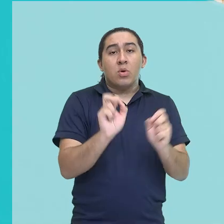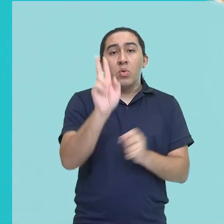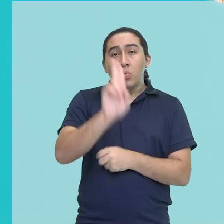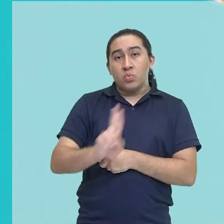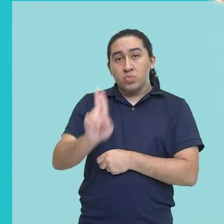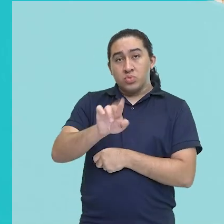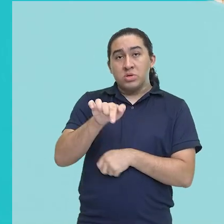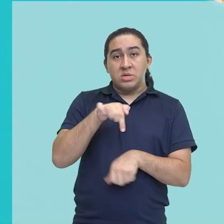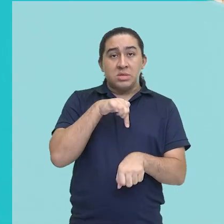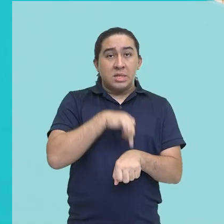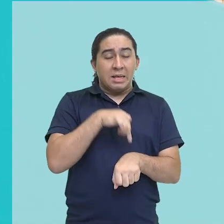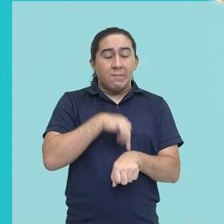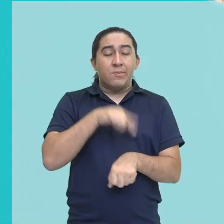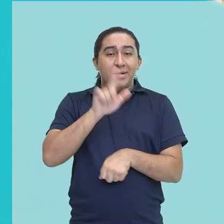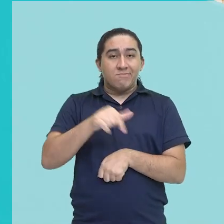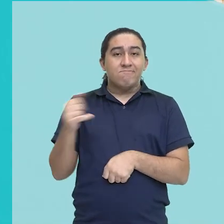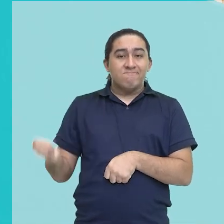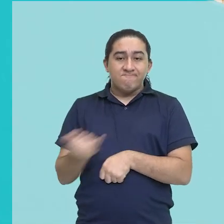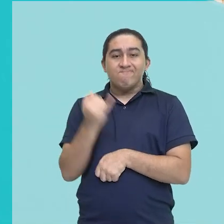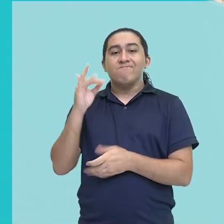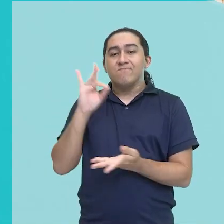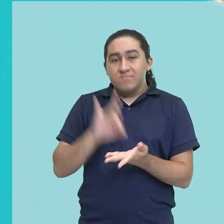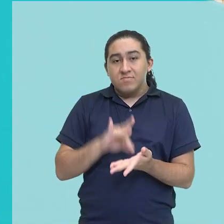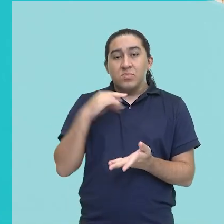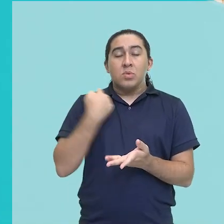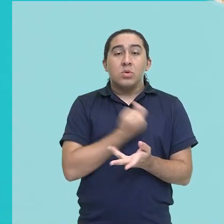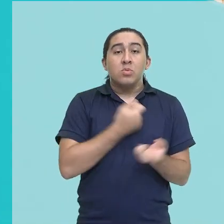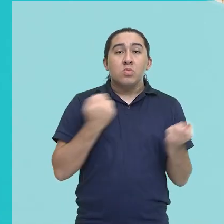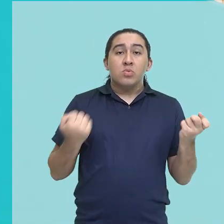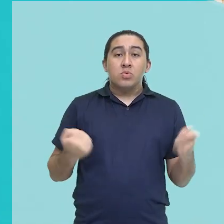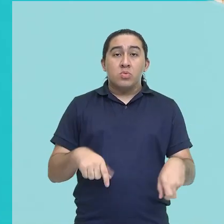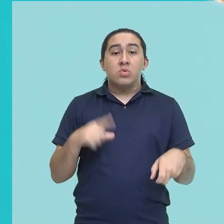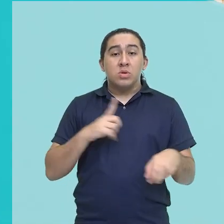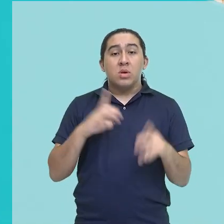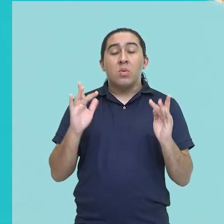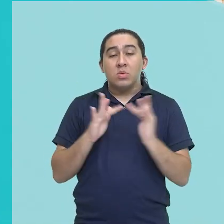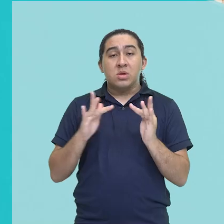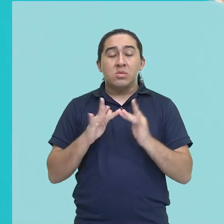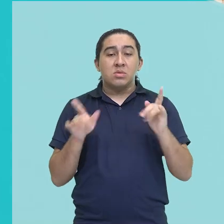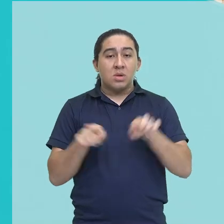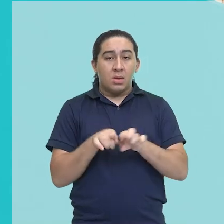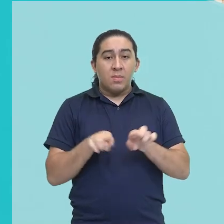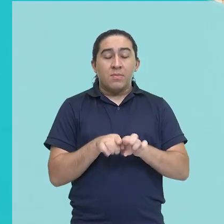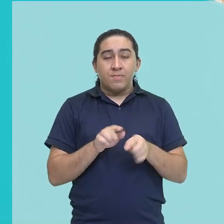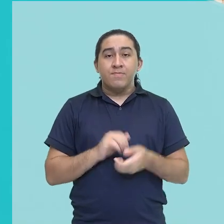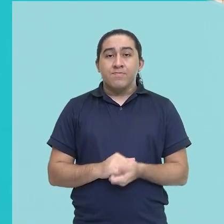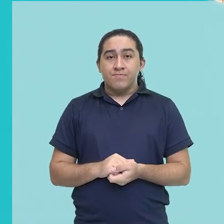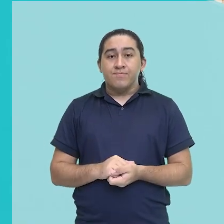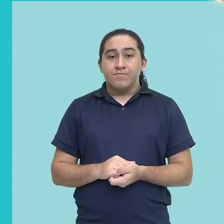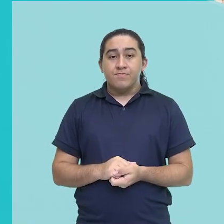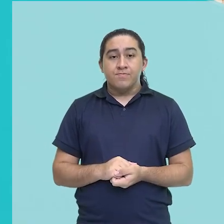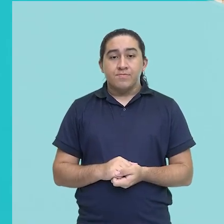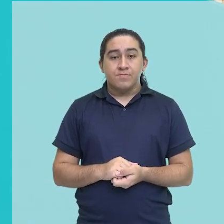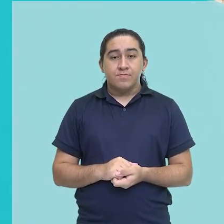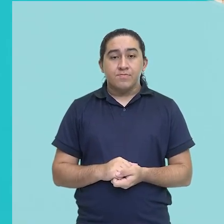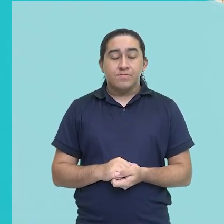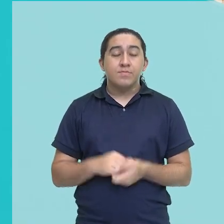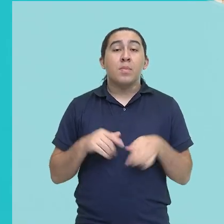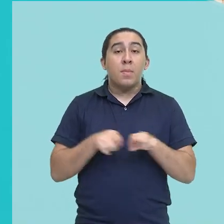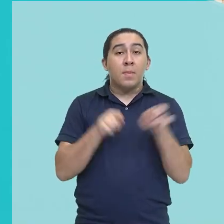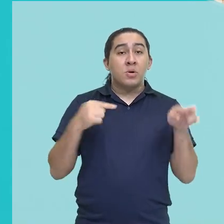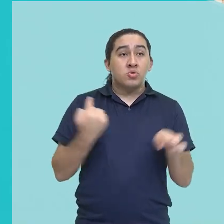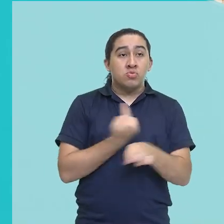desse tempo, que ele é tão precioso que nós podemos também tornar coisa banal, mas nós estamos dando